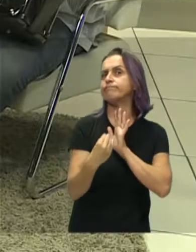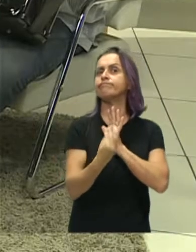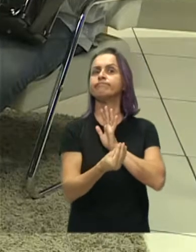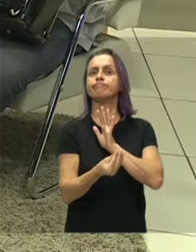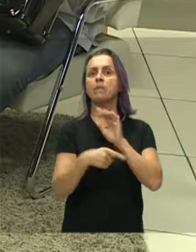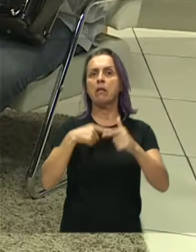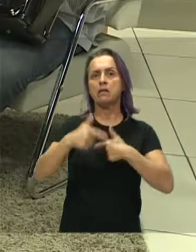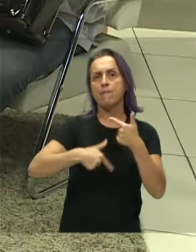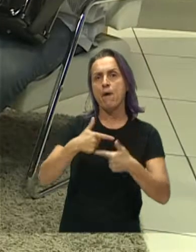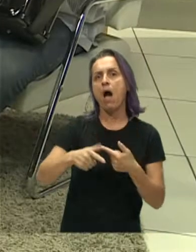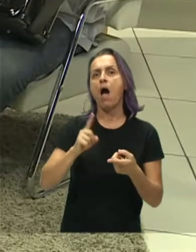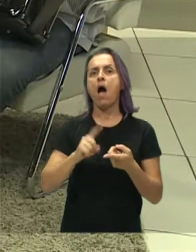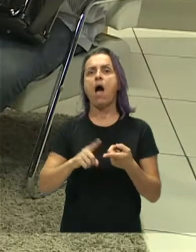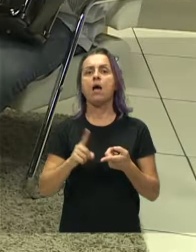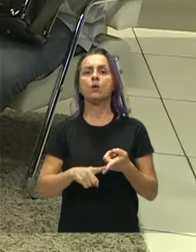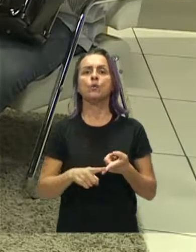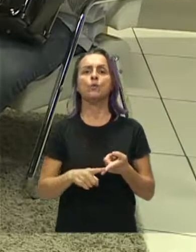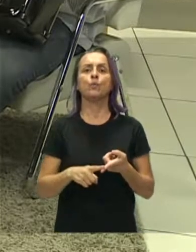instrumento, na